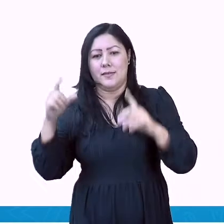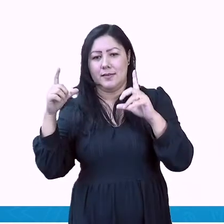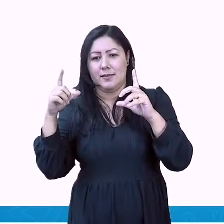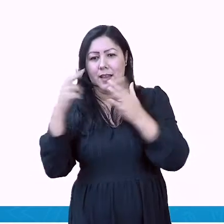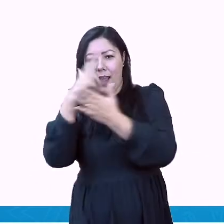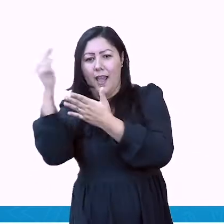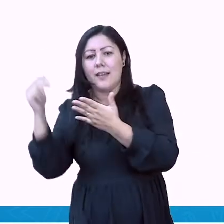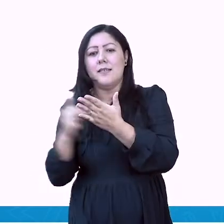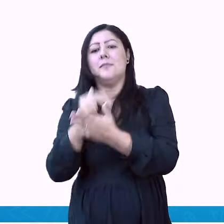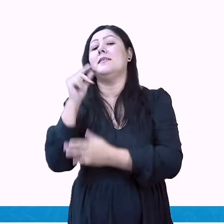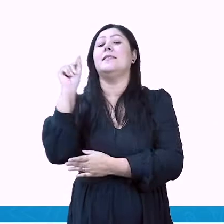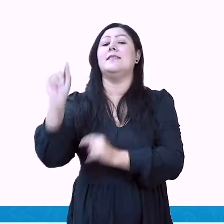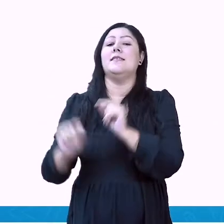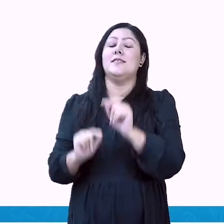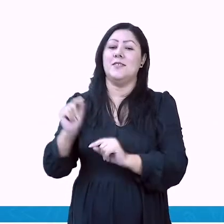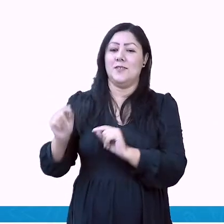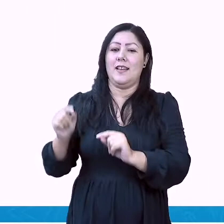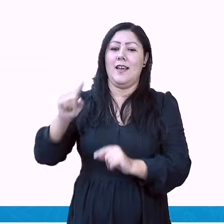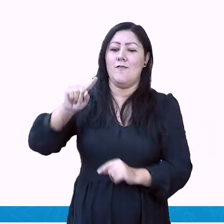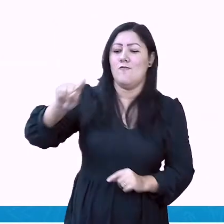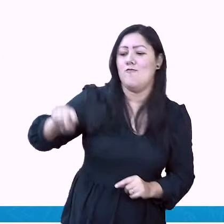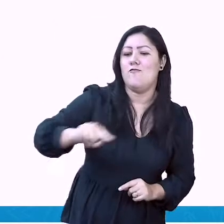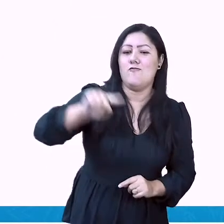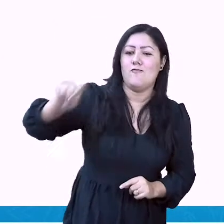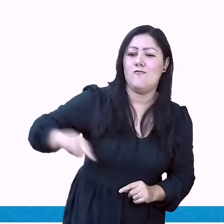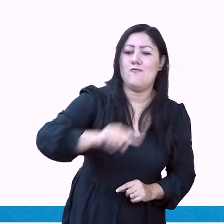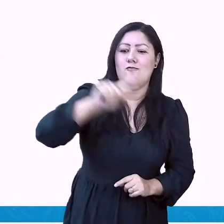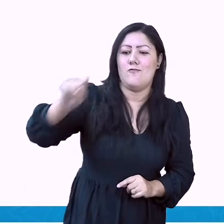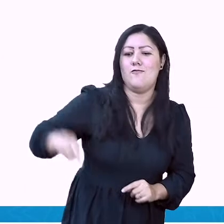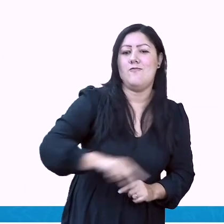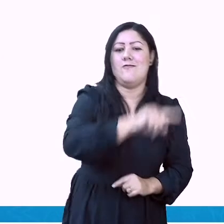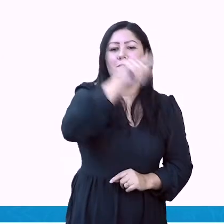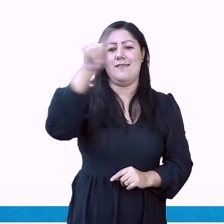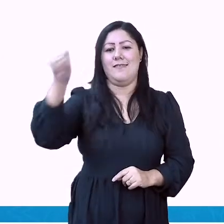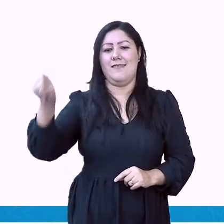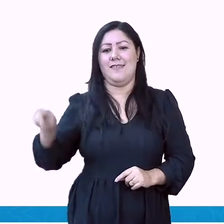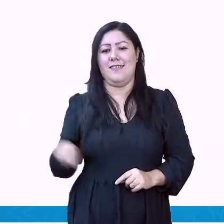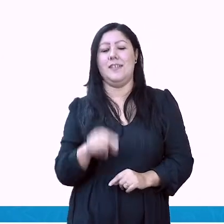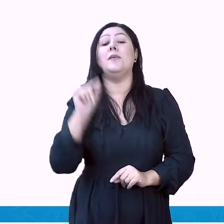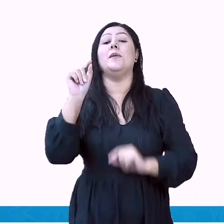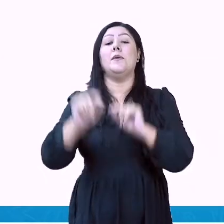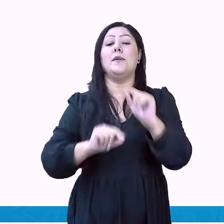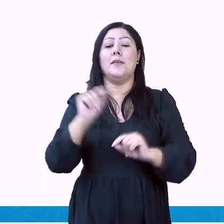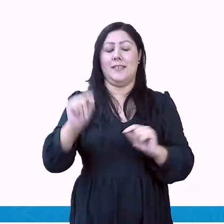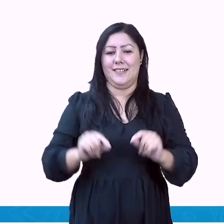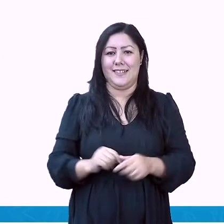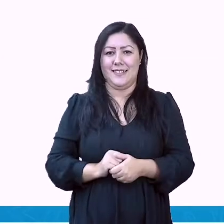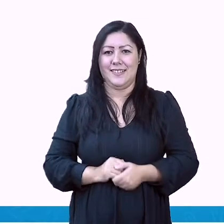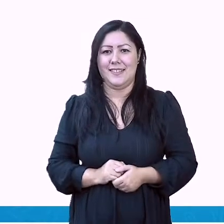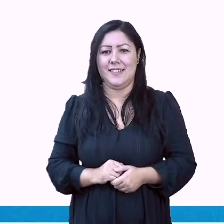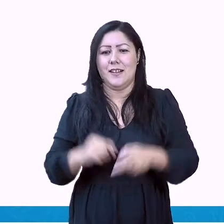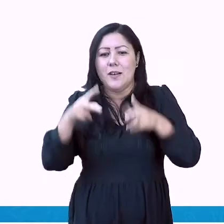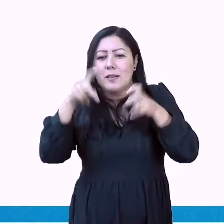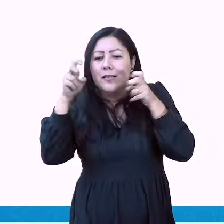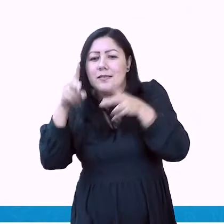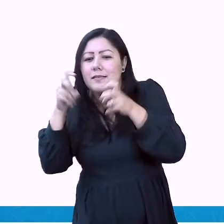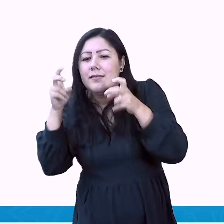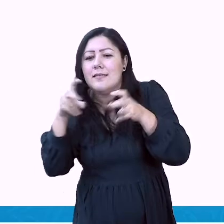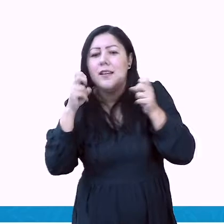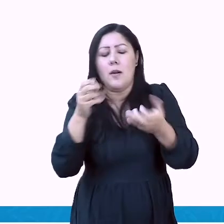vai nos mostrar esse caracol gigante, E aí o que nós podemos observar? Que são